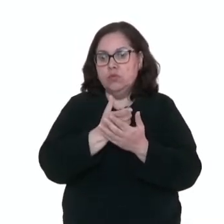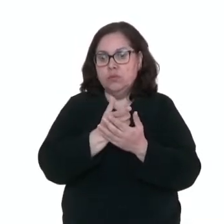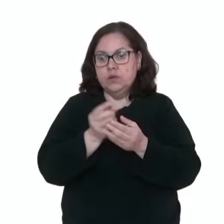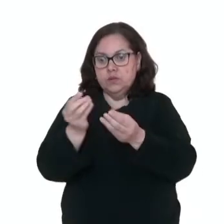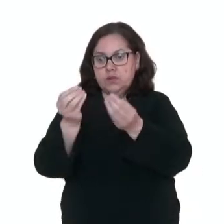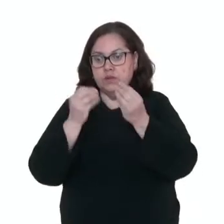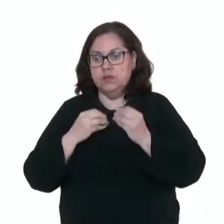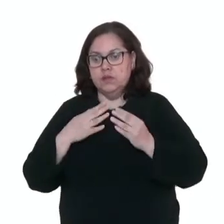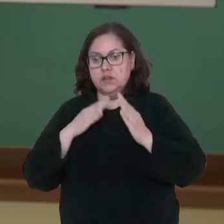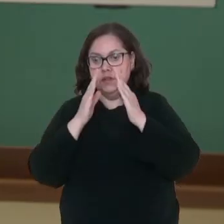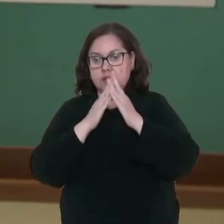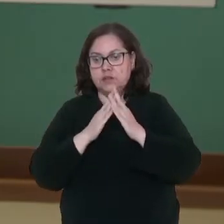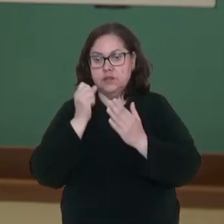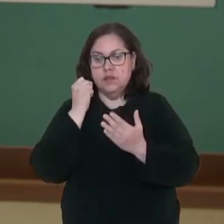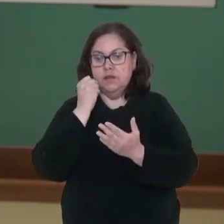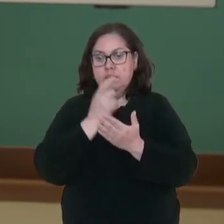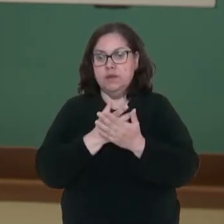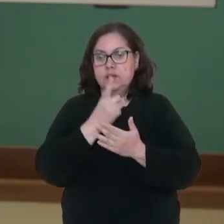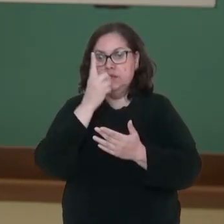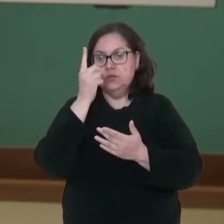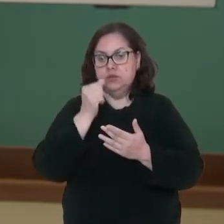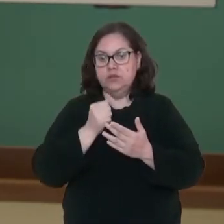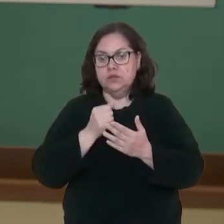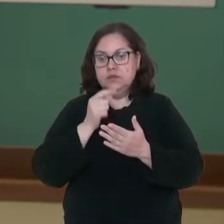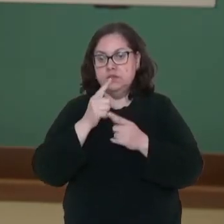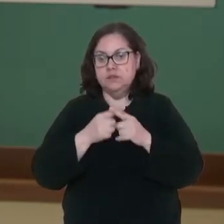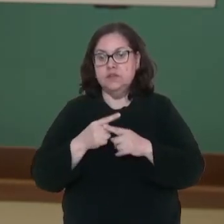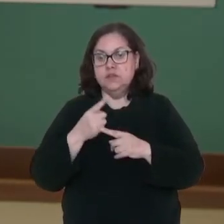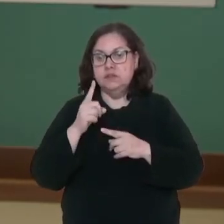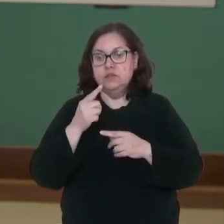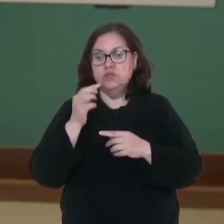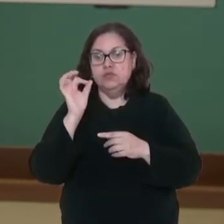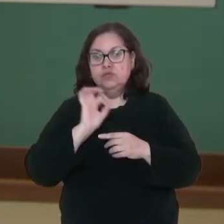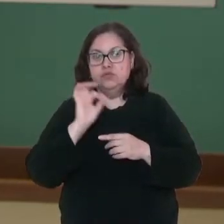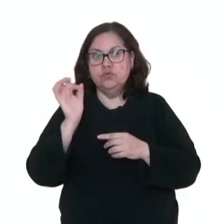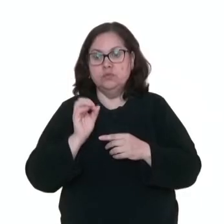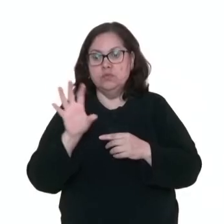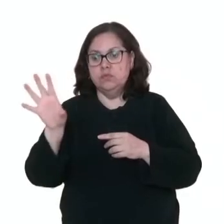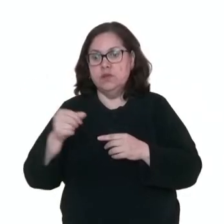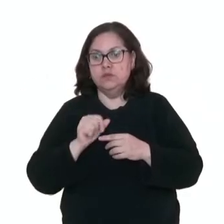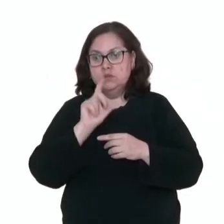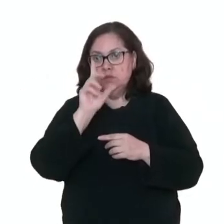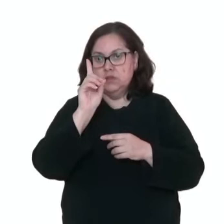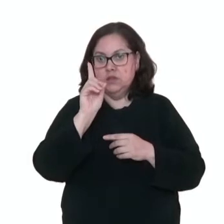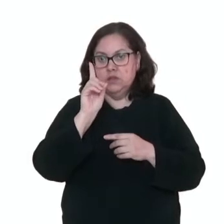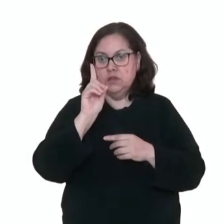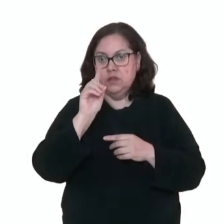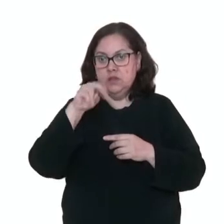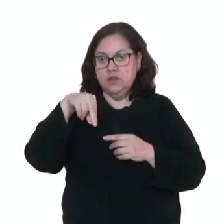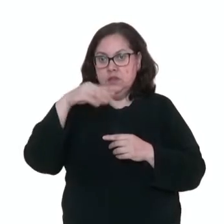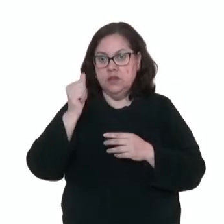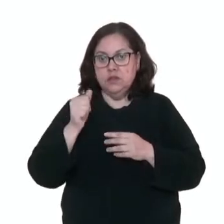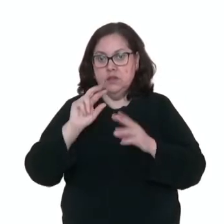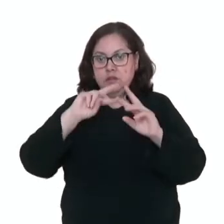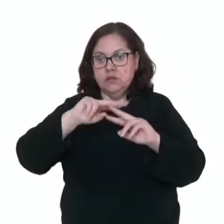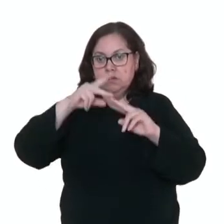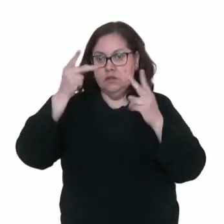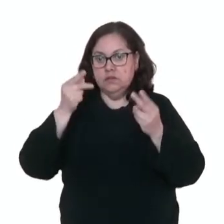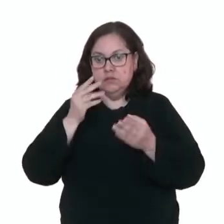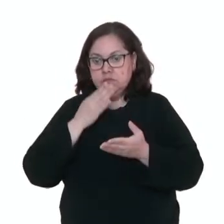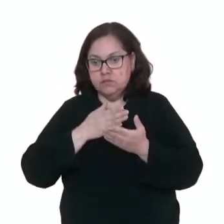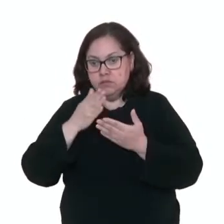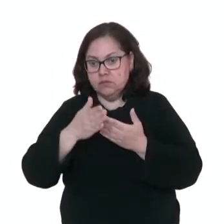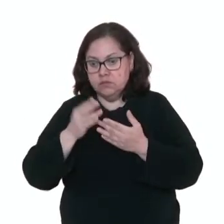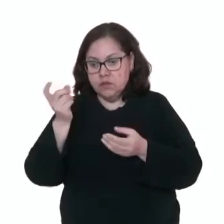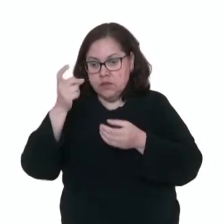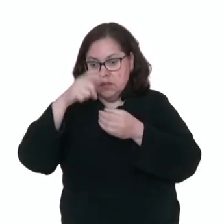paguem até 12 vezes sem juros. Até isso vocês estão fazendo. Colete seu DNA, basta seguir as instruções que virão dentro do